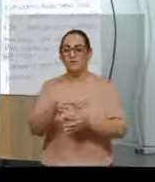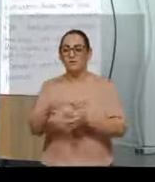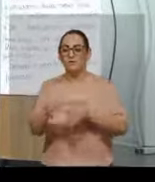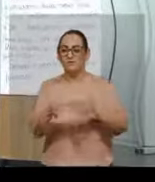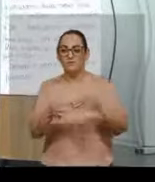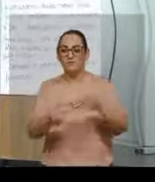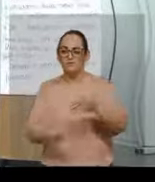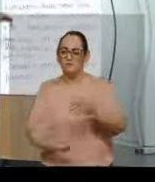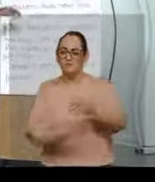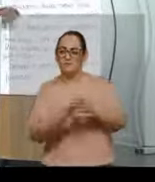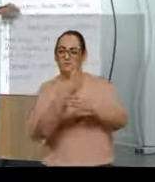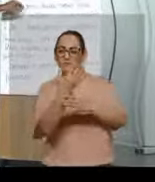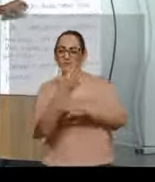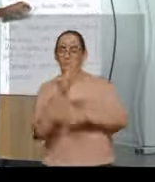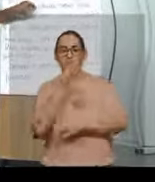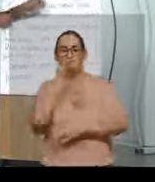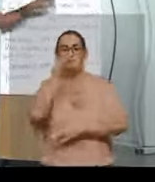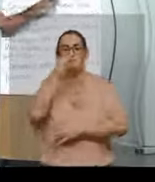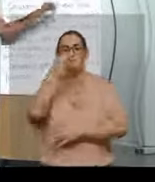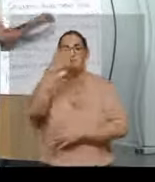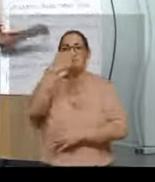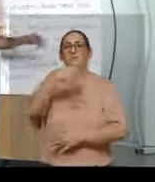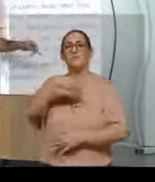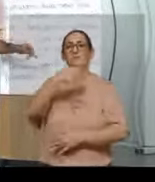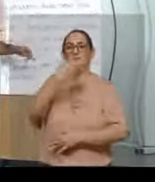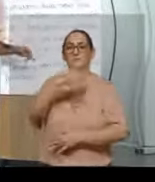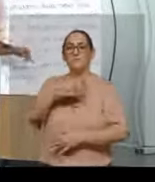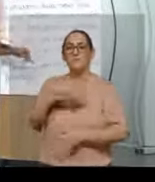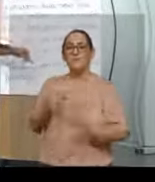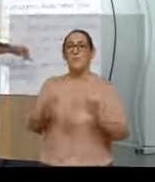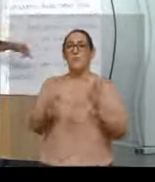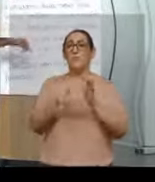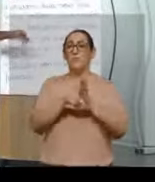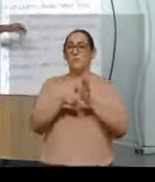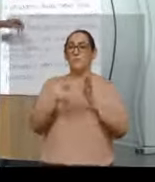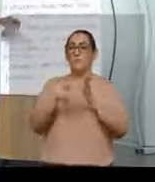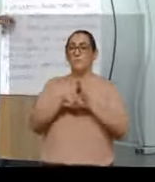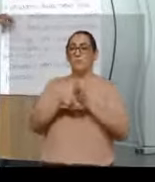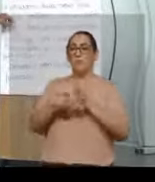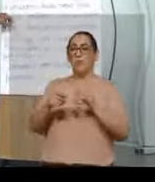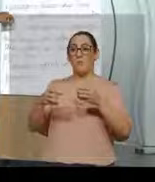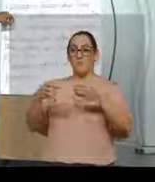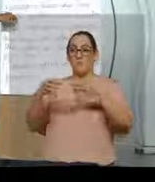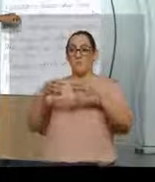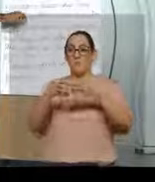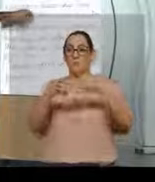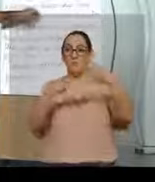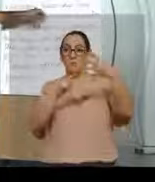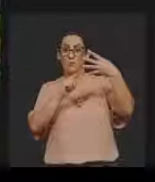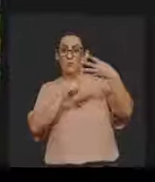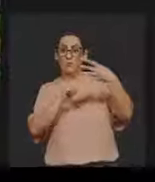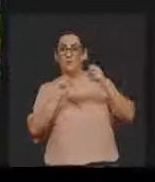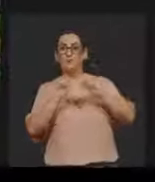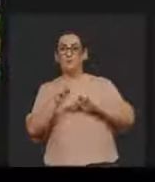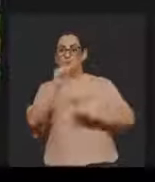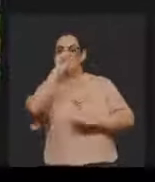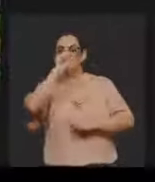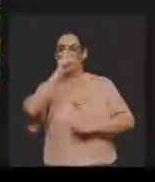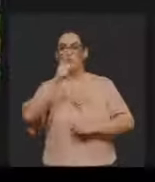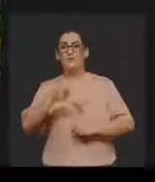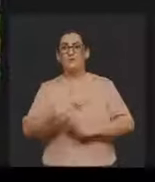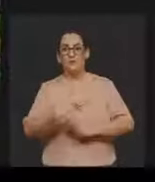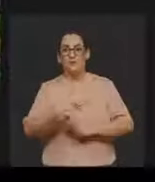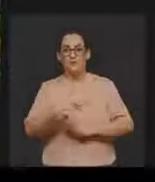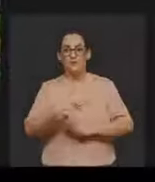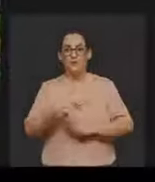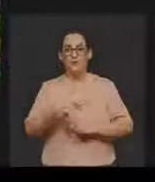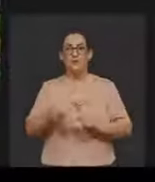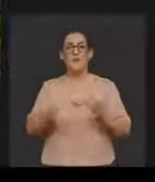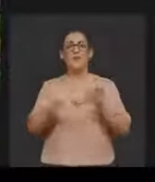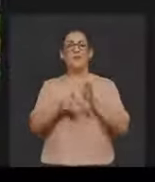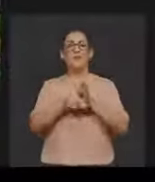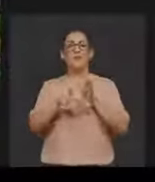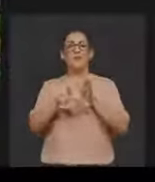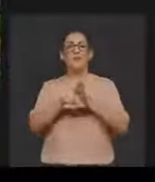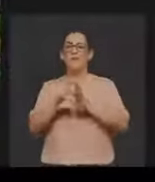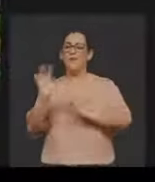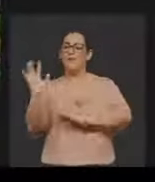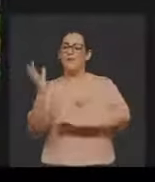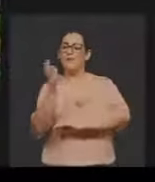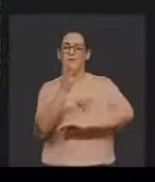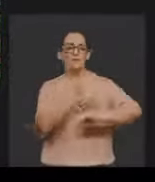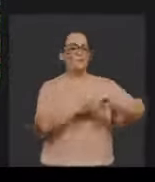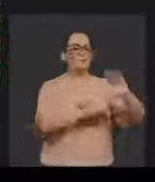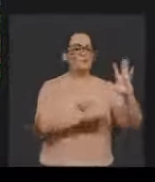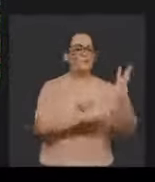e fruto. Angiosperma pode dominar a paisagem dessa nossa